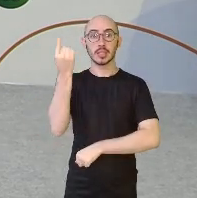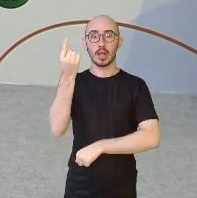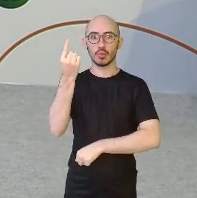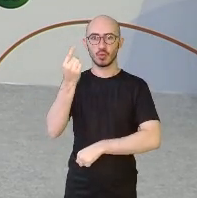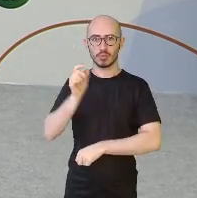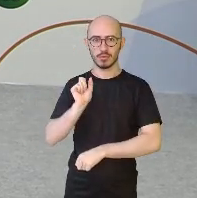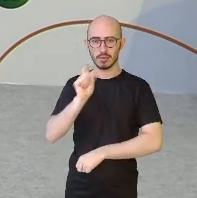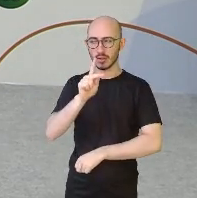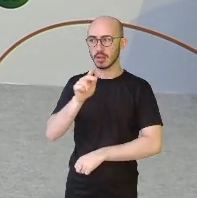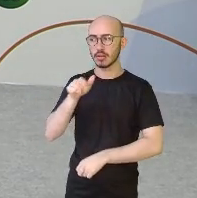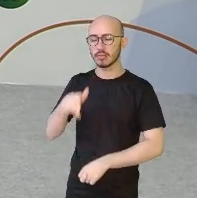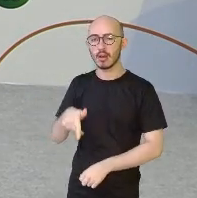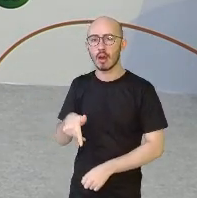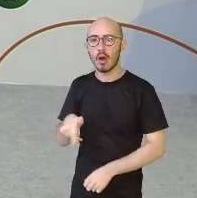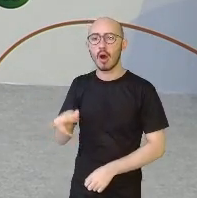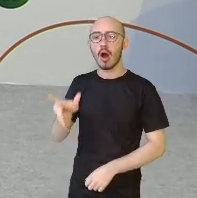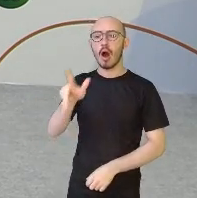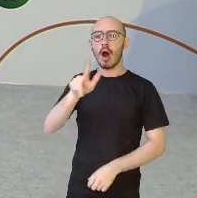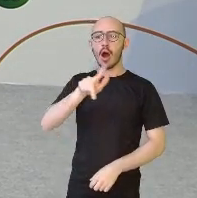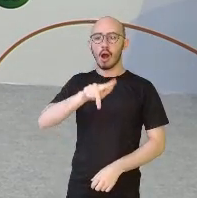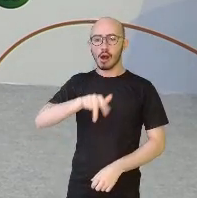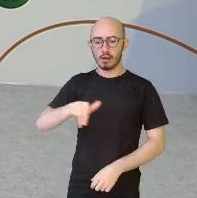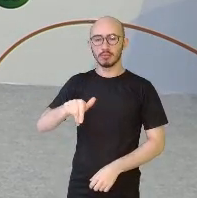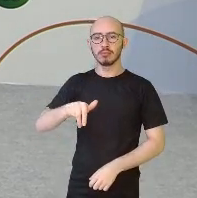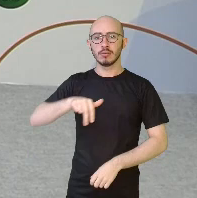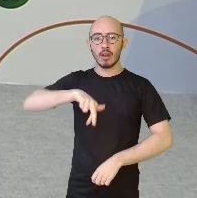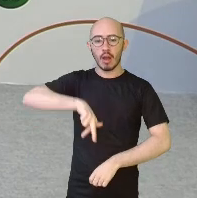e pode fazer para o outro lado também, ó,